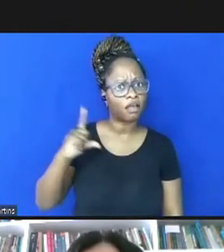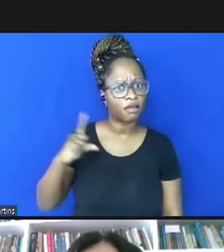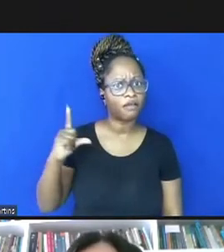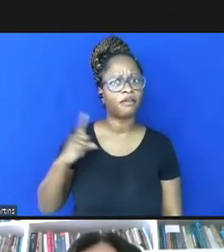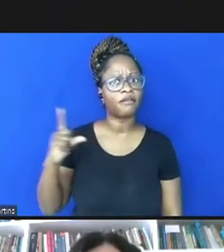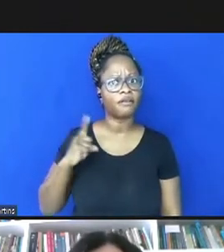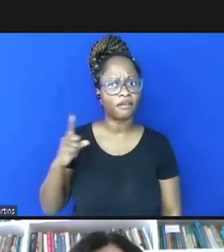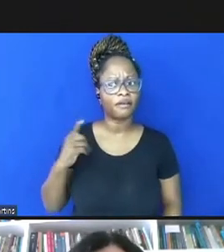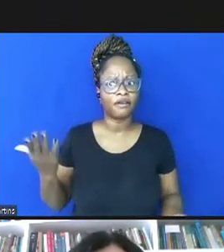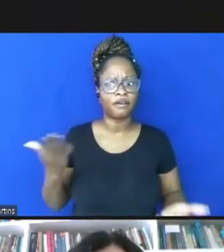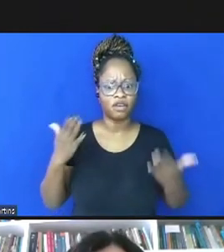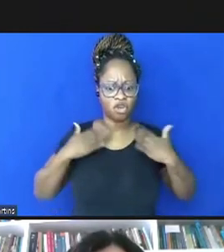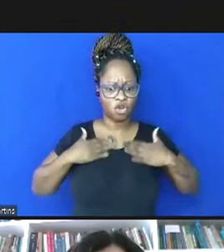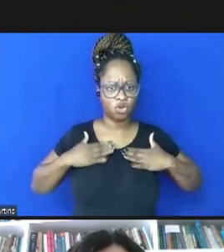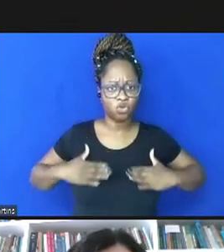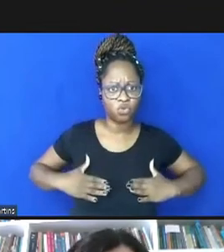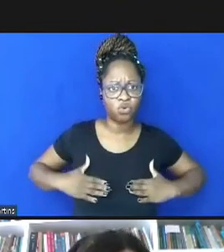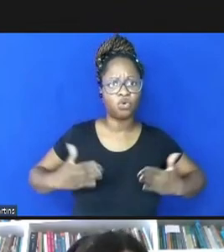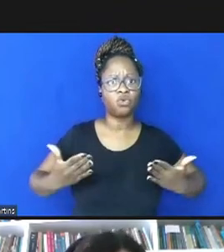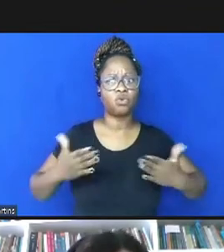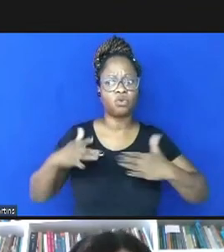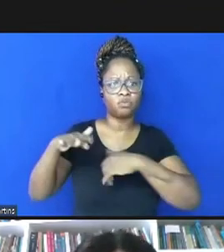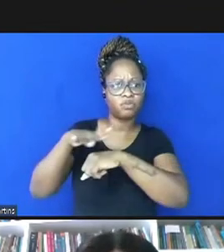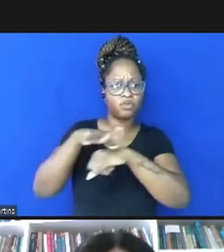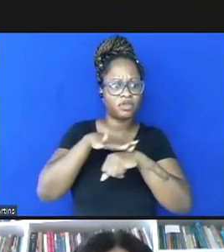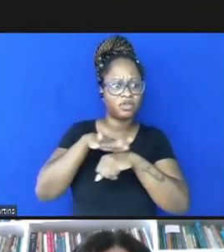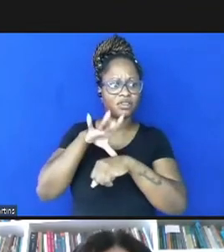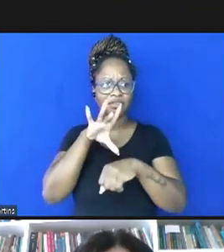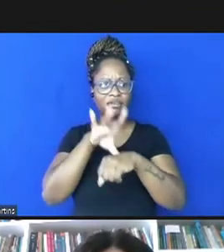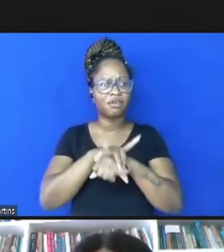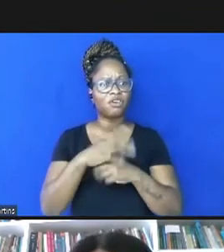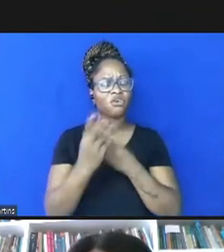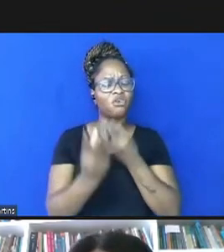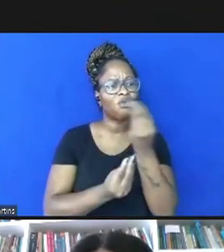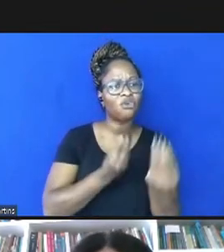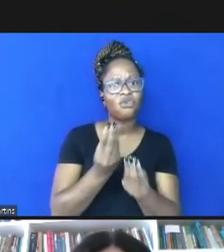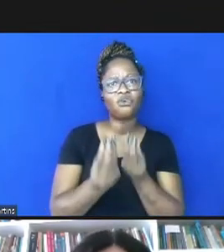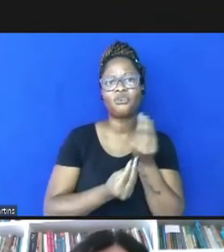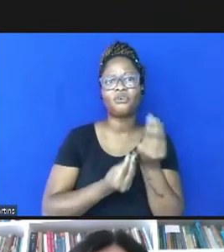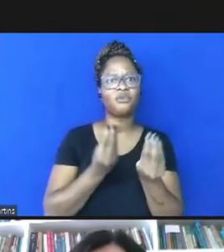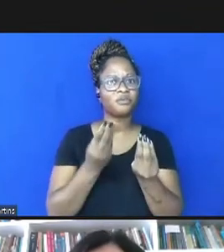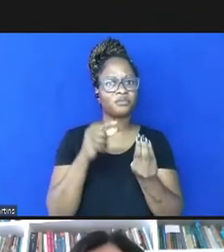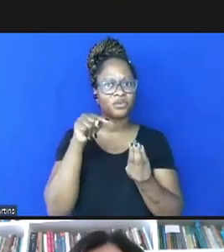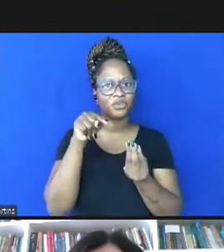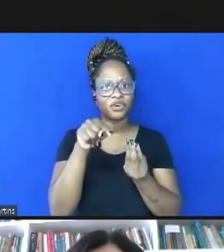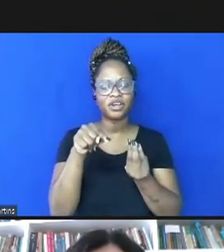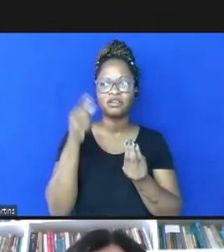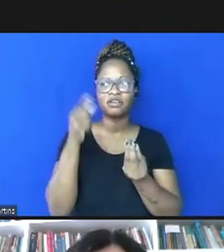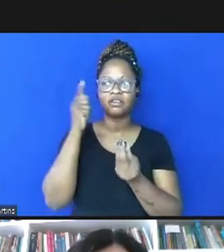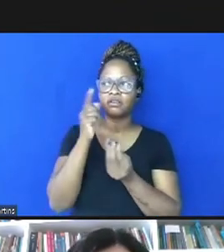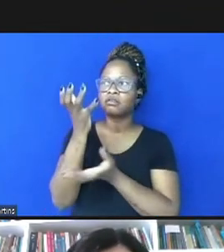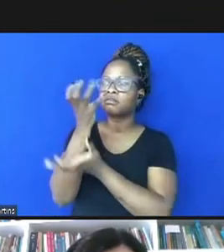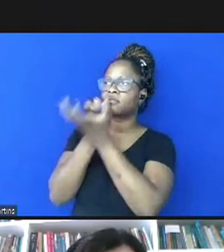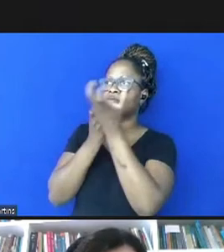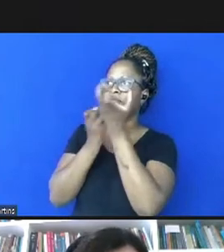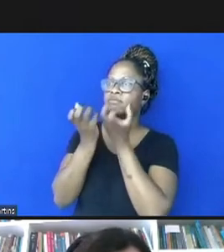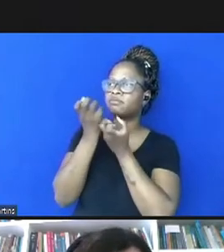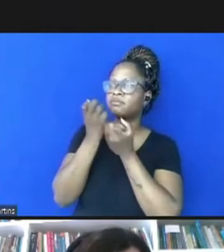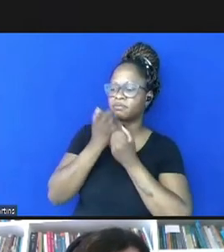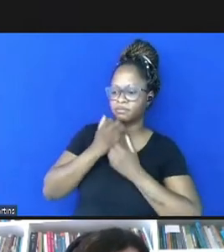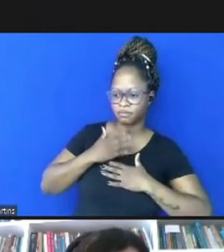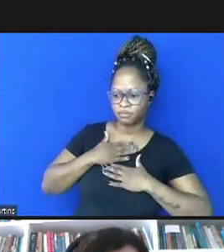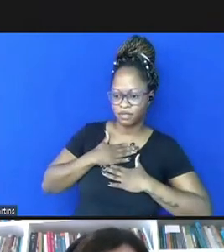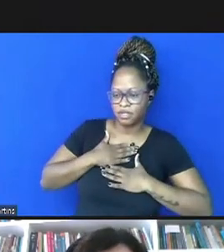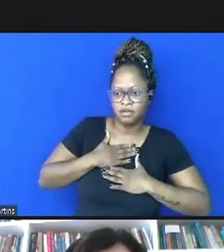dos corpos, das doenças, e como que isso chega, né, à percepção